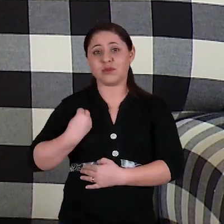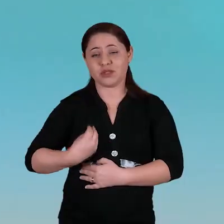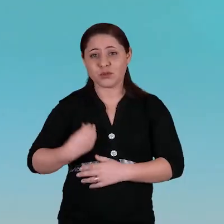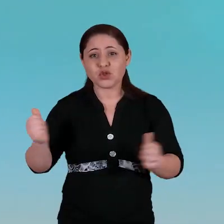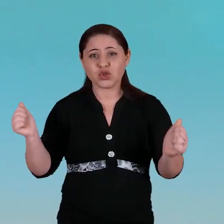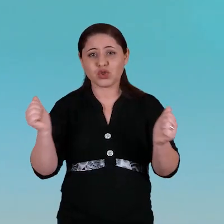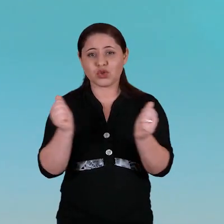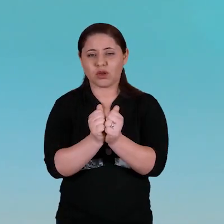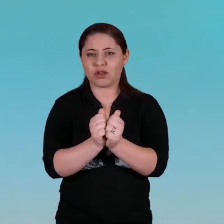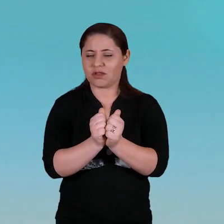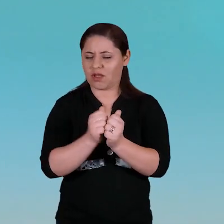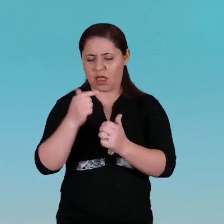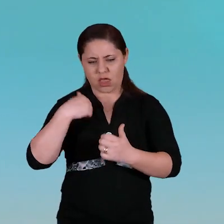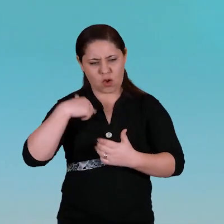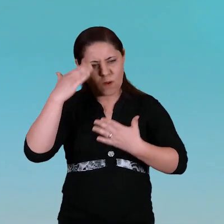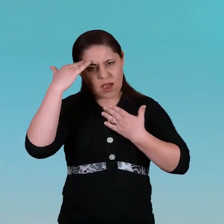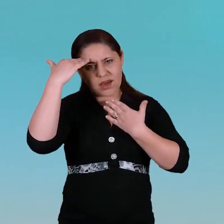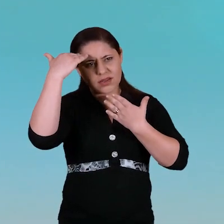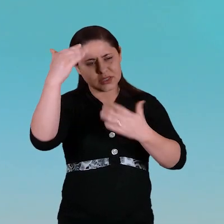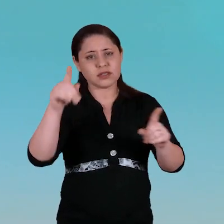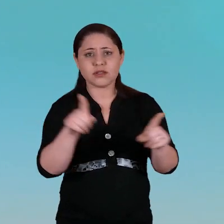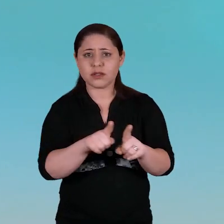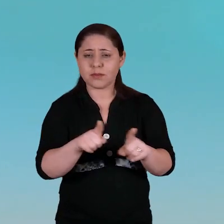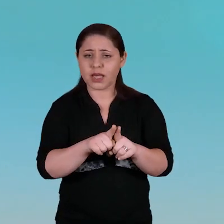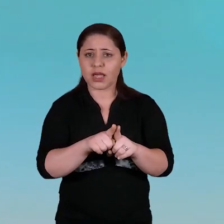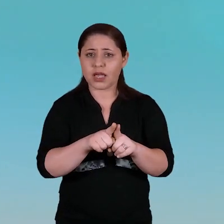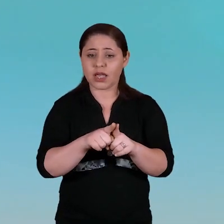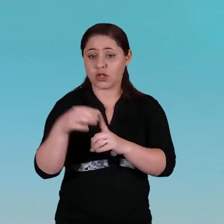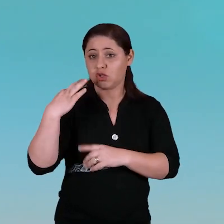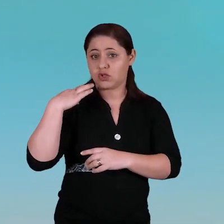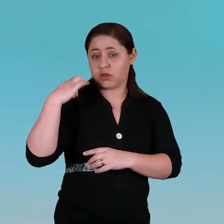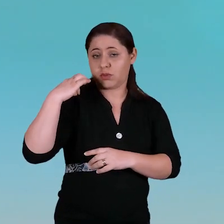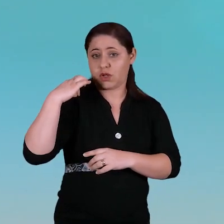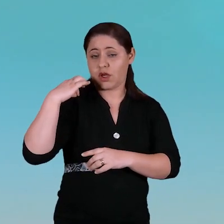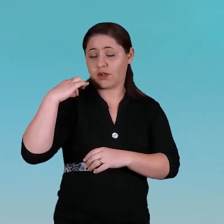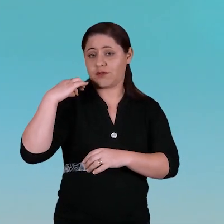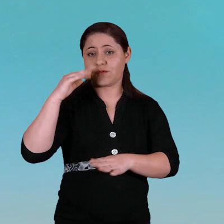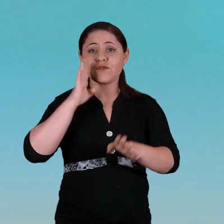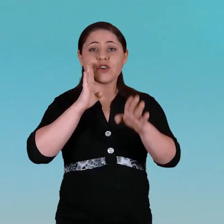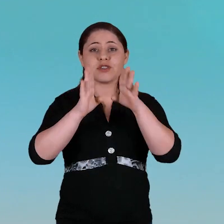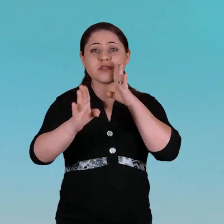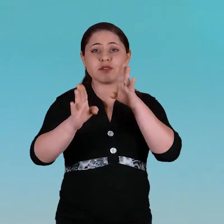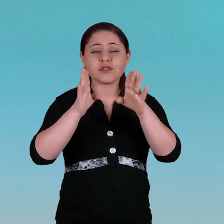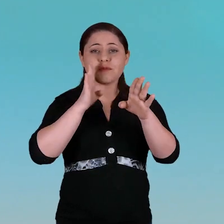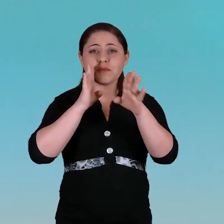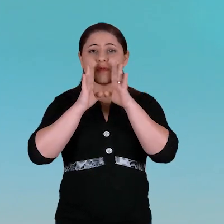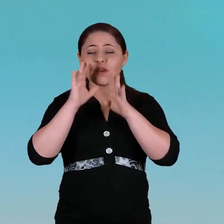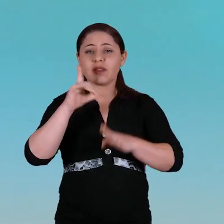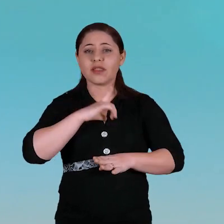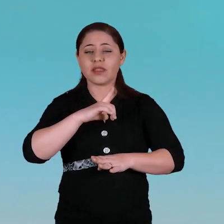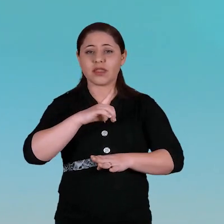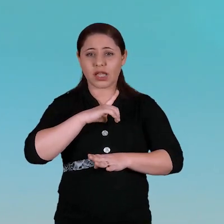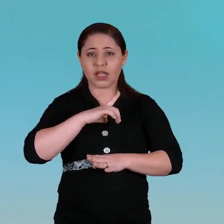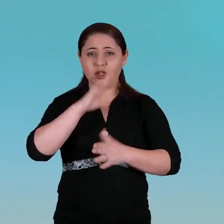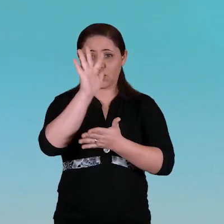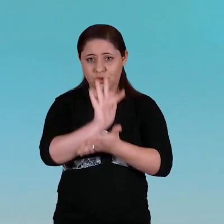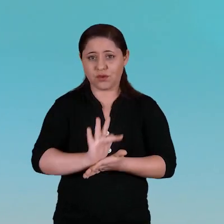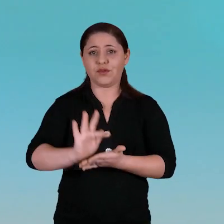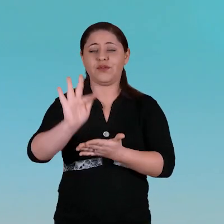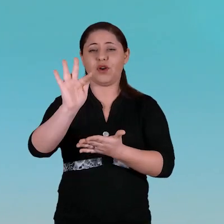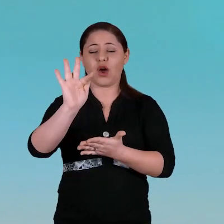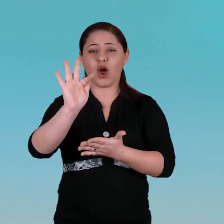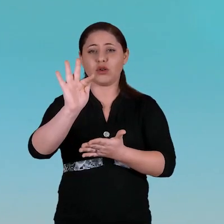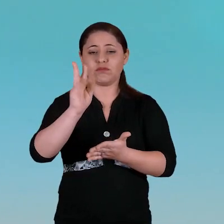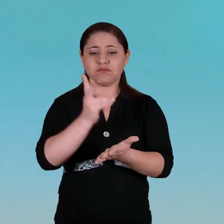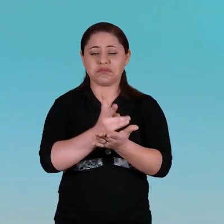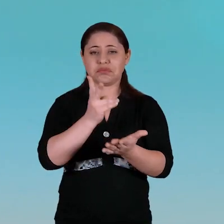gente. Imagina, eu que agradeço. Eu também quero colocar à disposição no Facebook. Nós também temos a nossa página do Fórum Permanente do